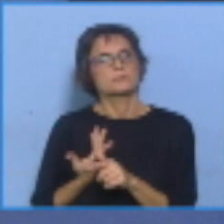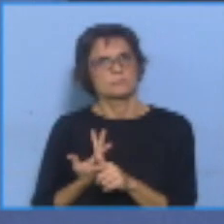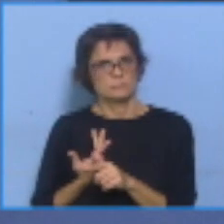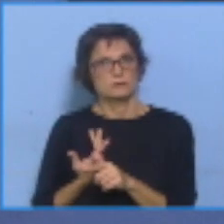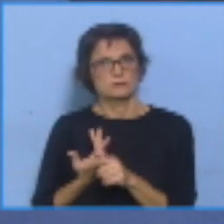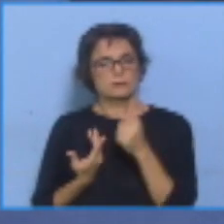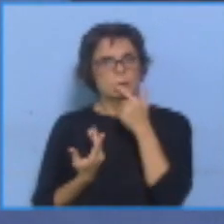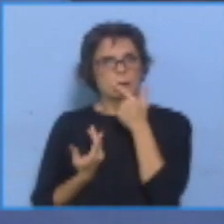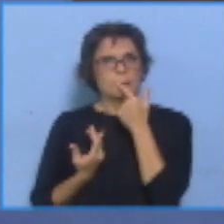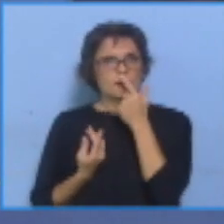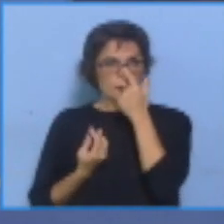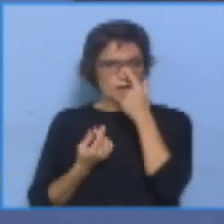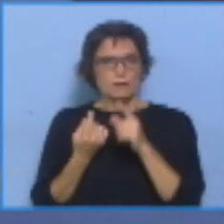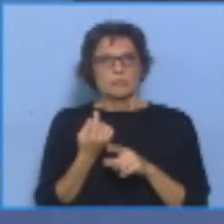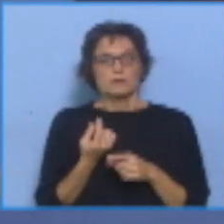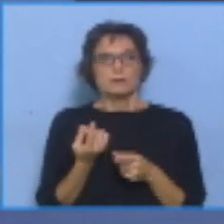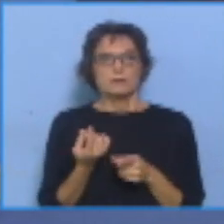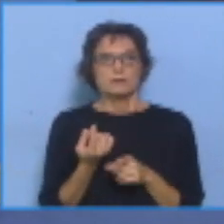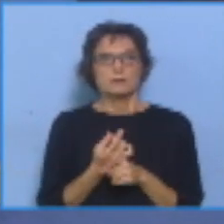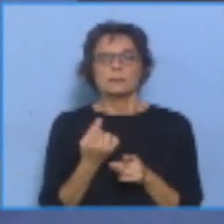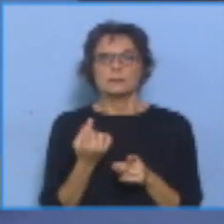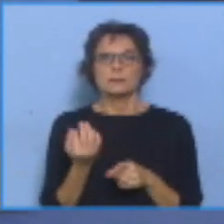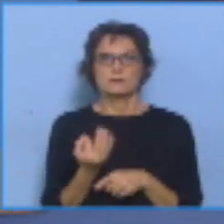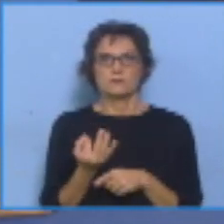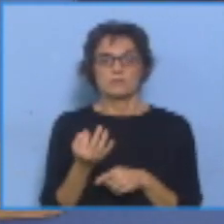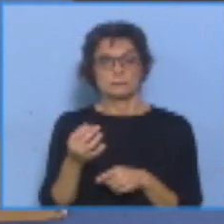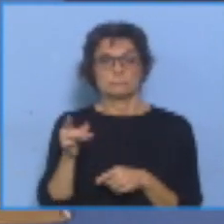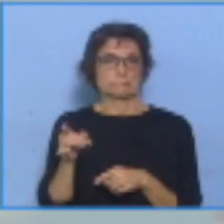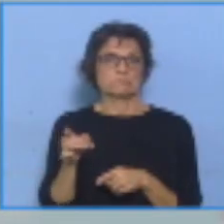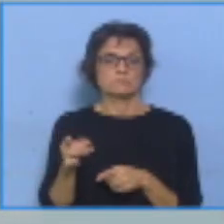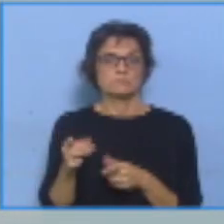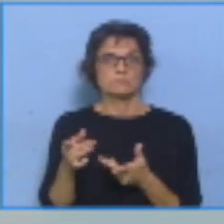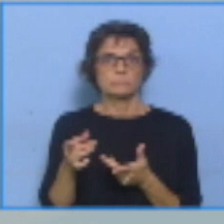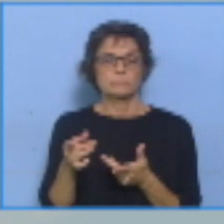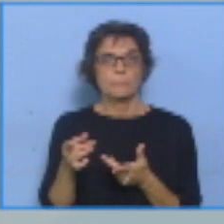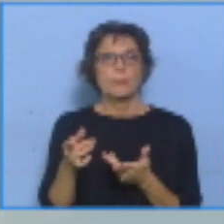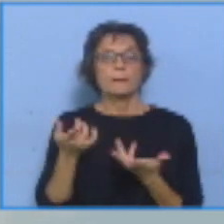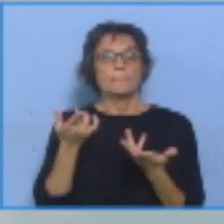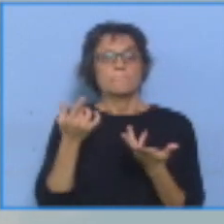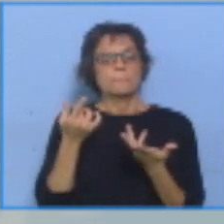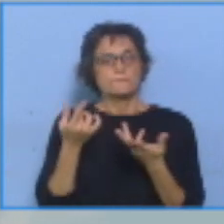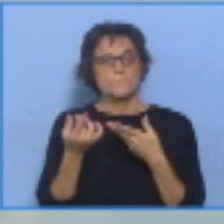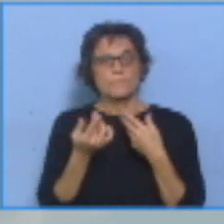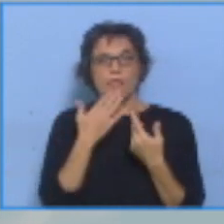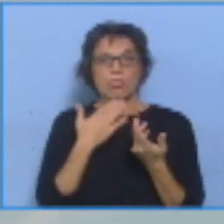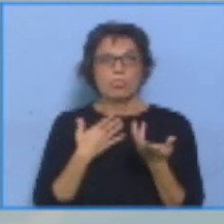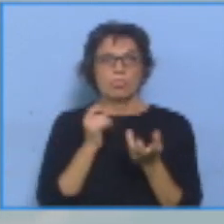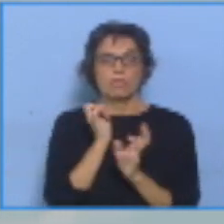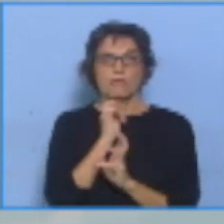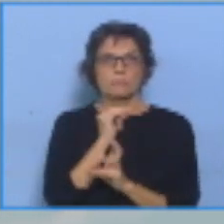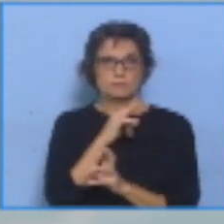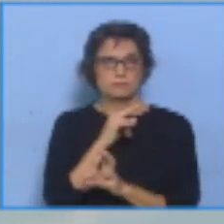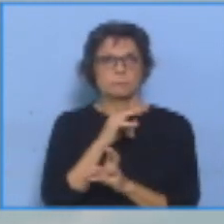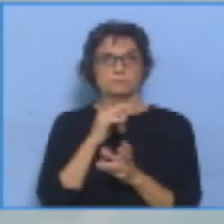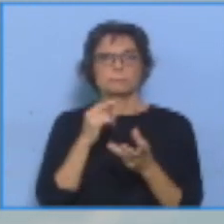Confesso que é uma dimensão que se enfatiza e que não é necessariamente uma dimensão das mais importantes. É uma dimensão importante